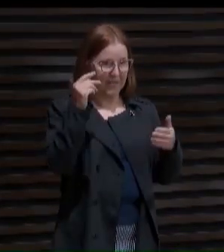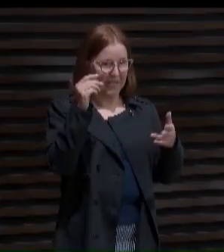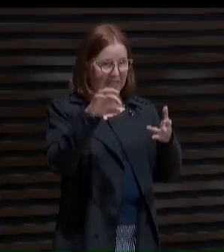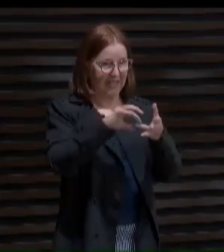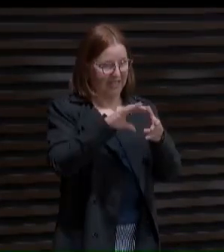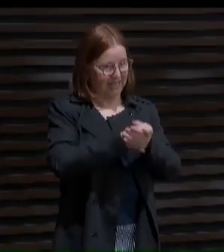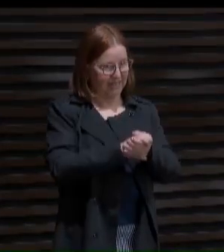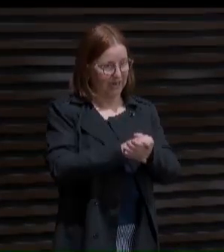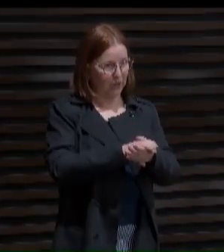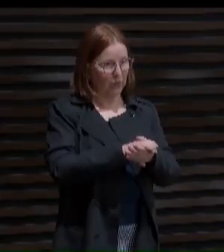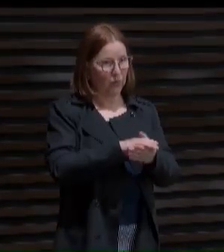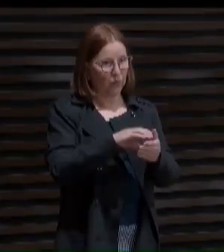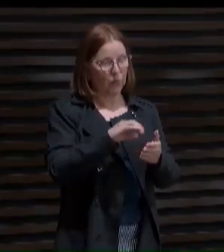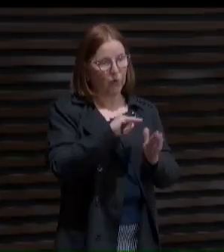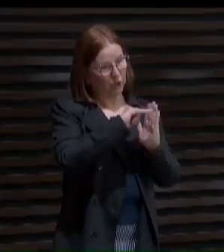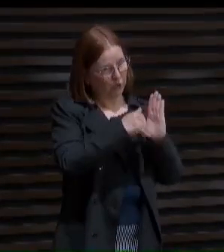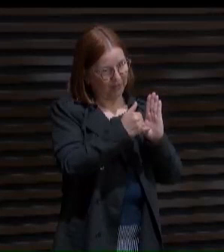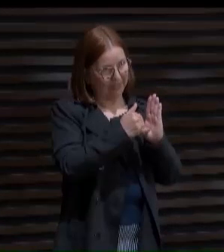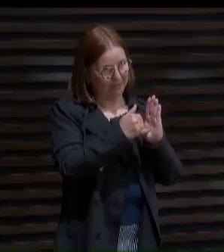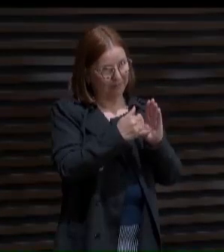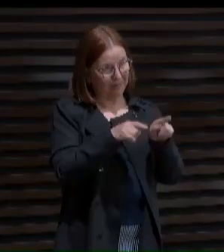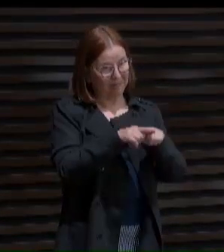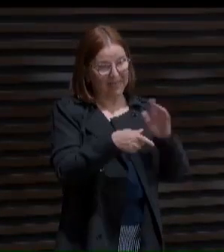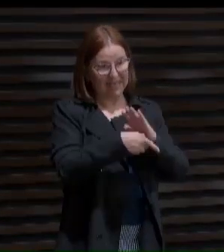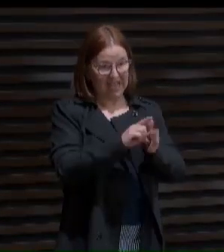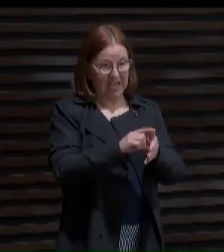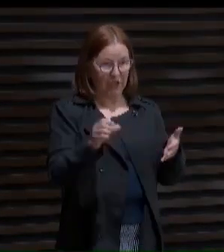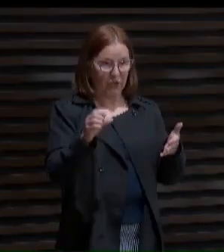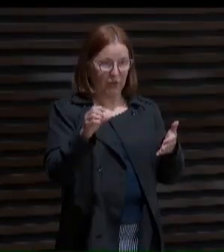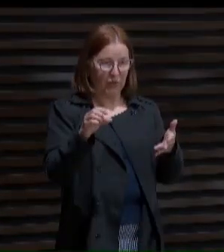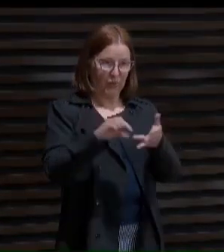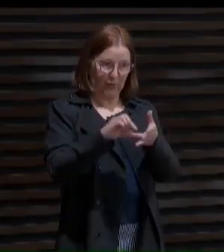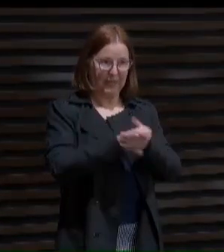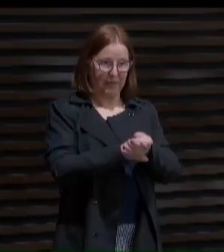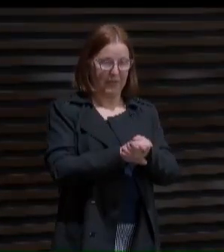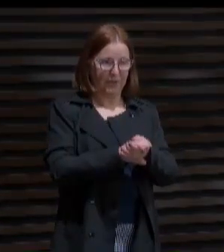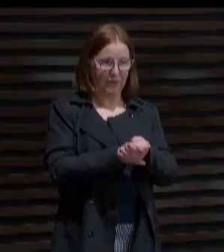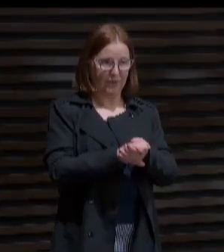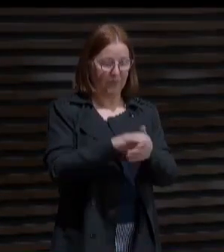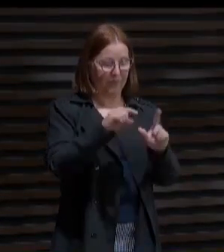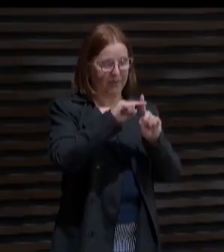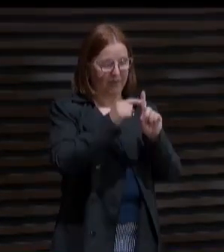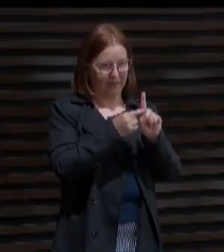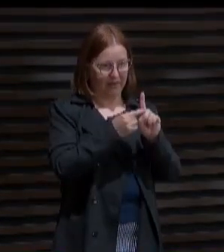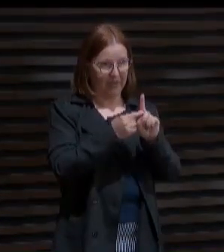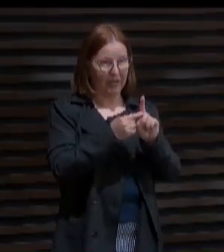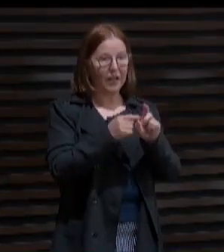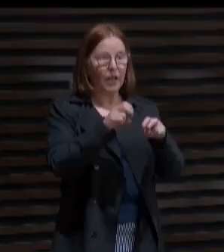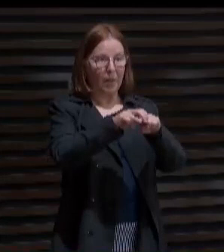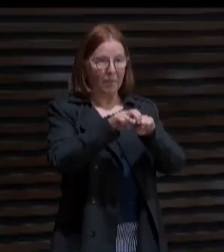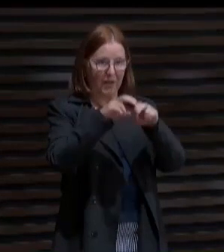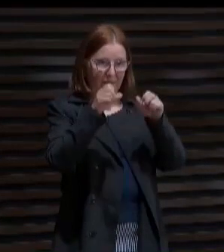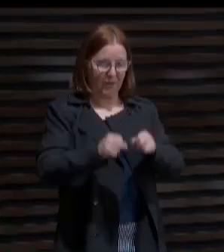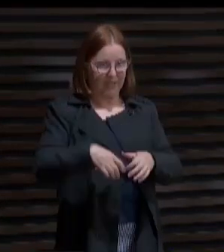José. Antes do casamento, porém, ela engravidou pelo poder do Espírito Santo.